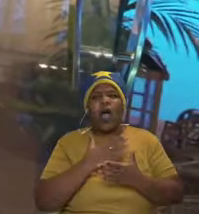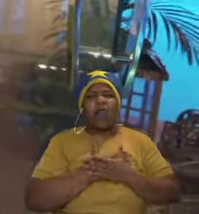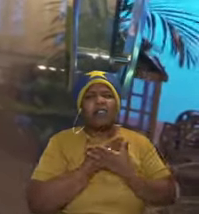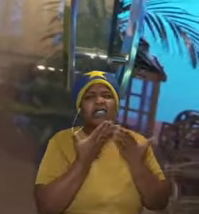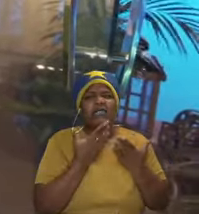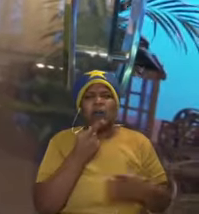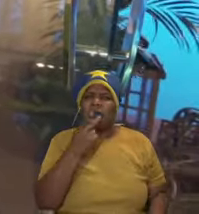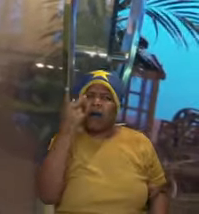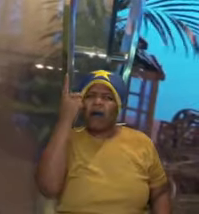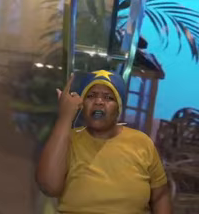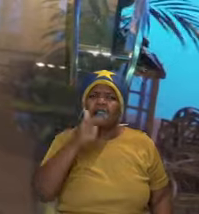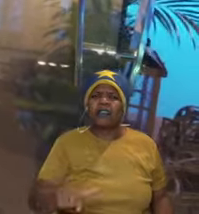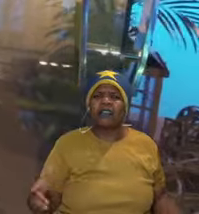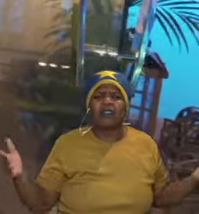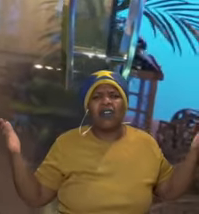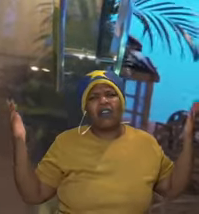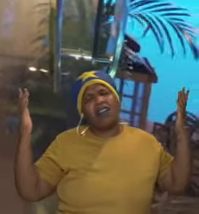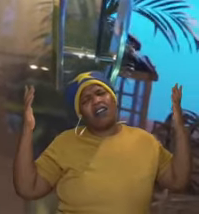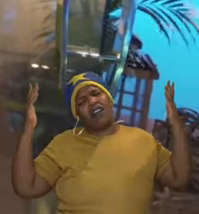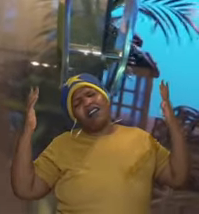nessa porra de novo.